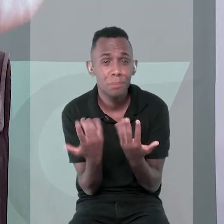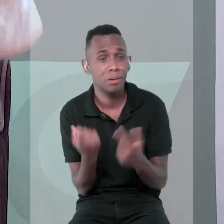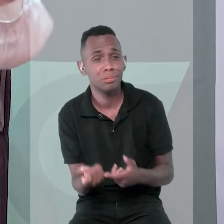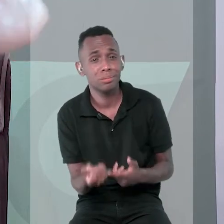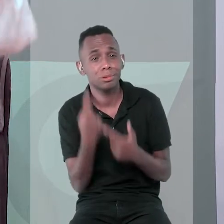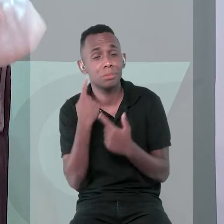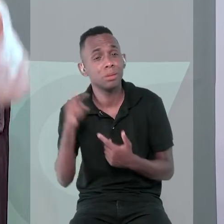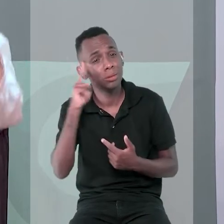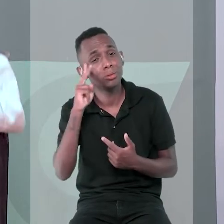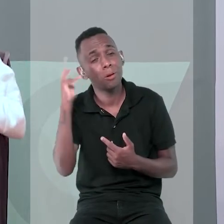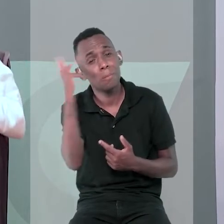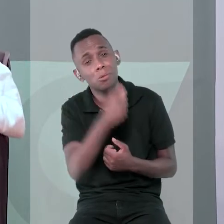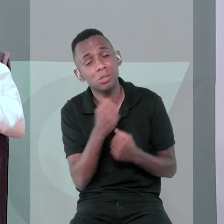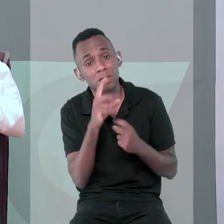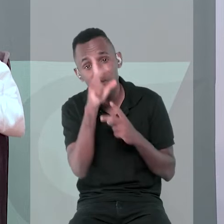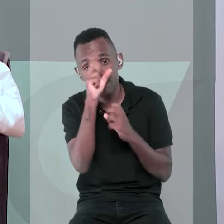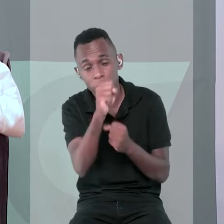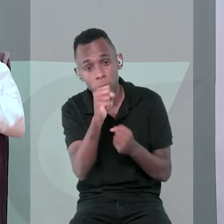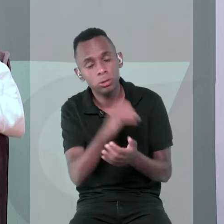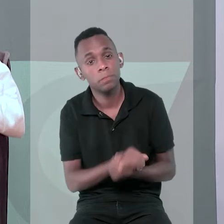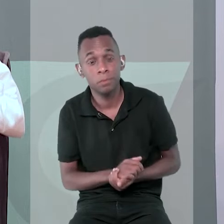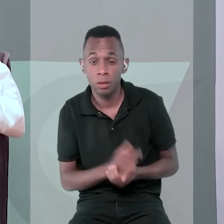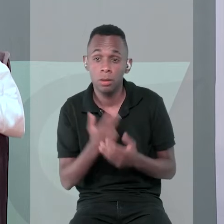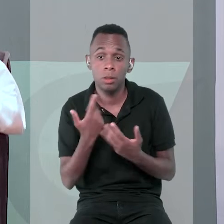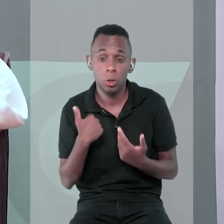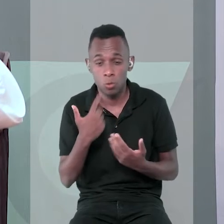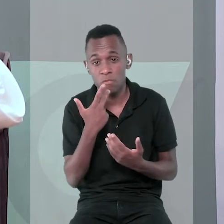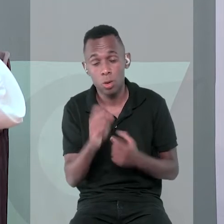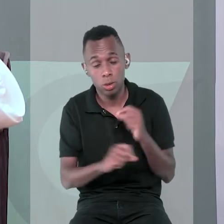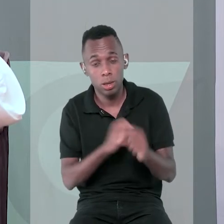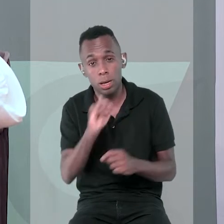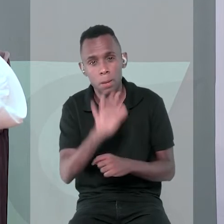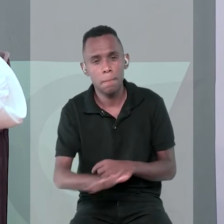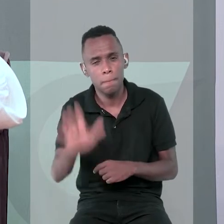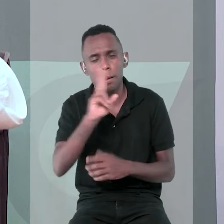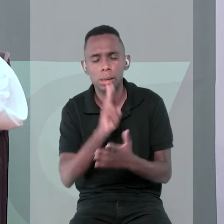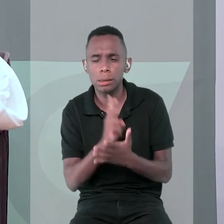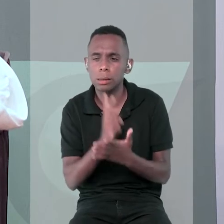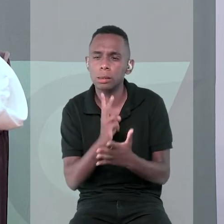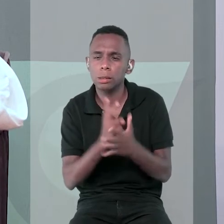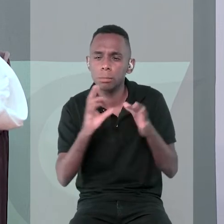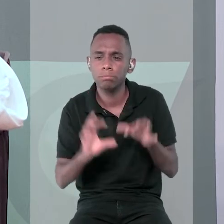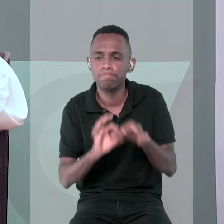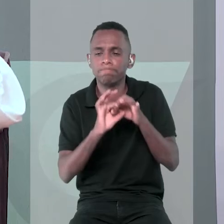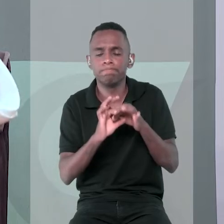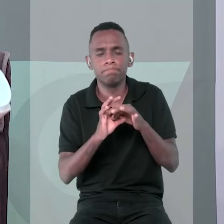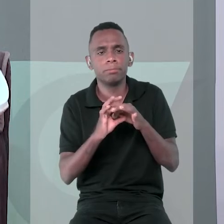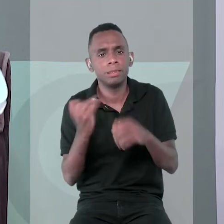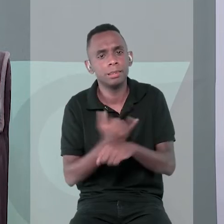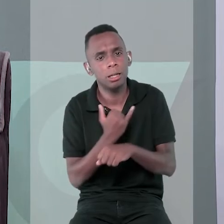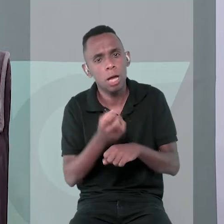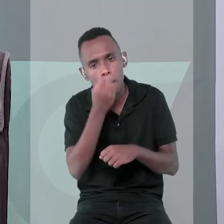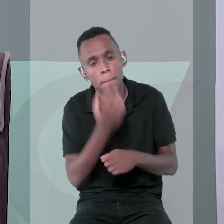história tão forte, tão bonita, terminar assim. E eu falo que as imagens, elas sempre me salvam, elas sempre me dão a saída. E aí